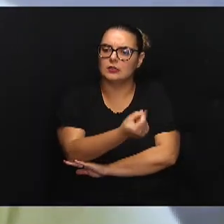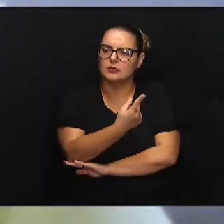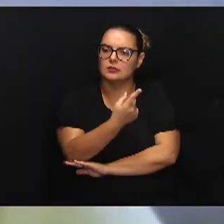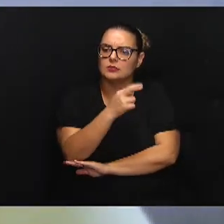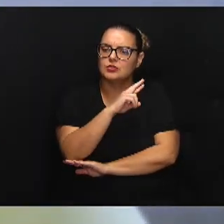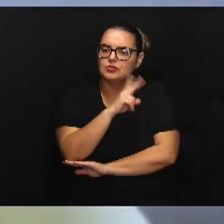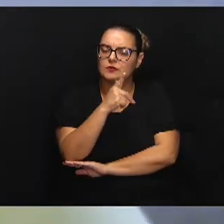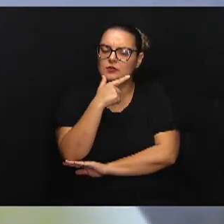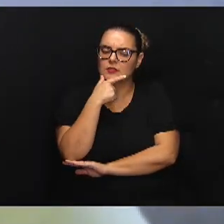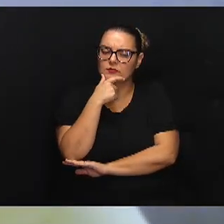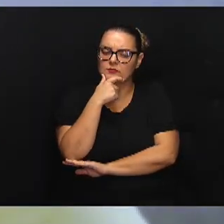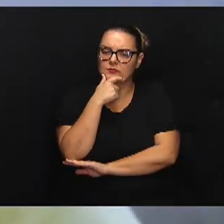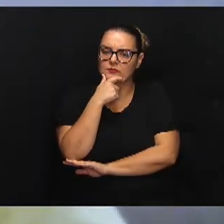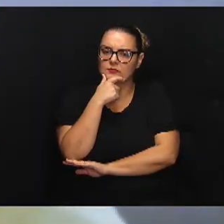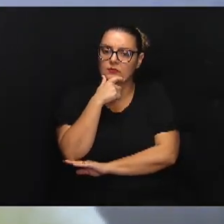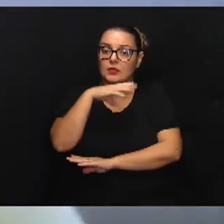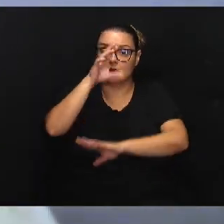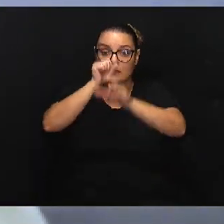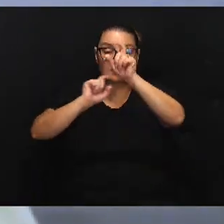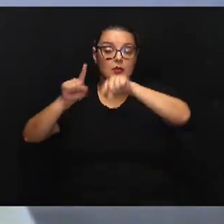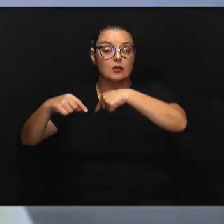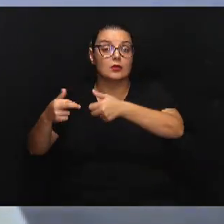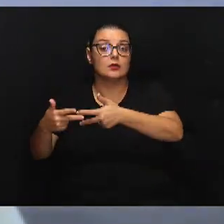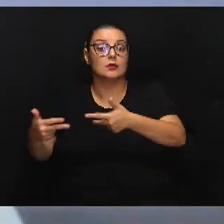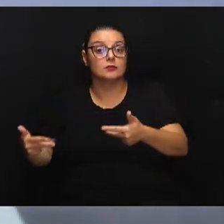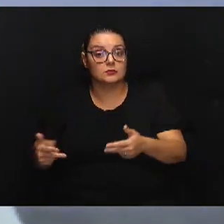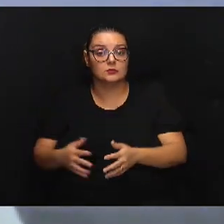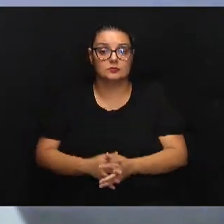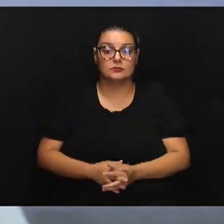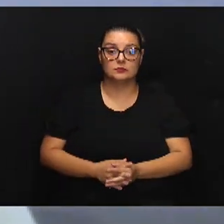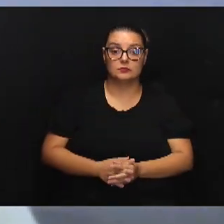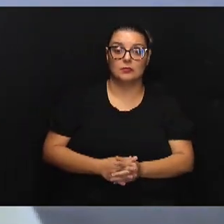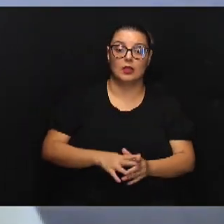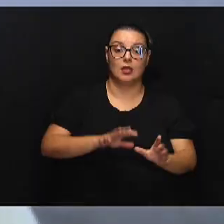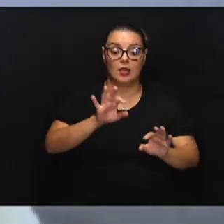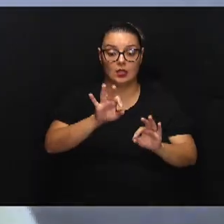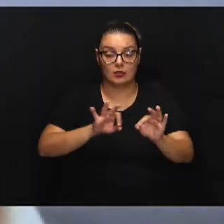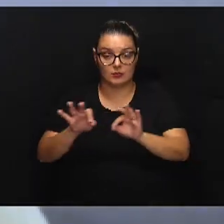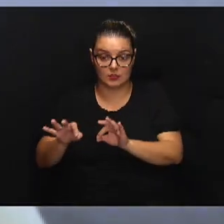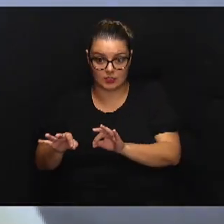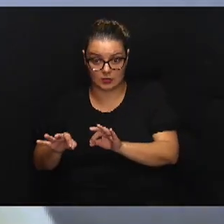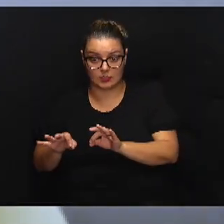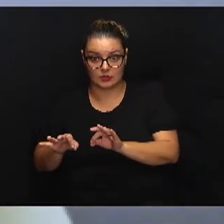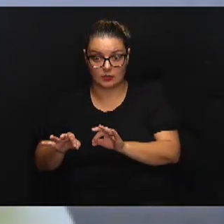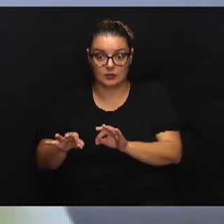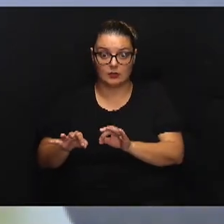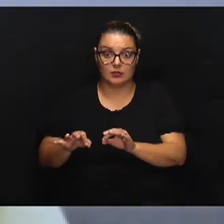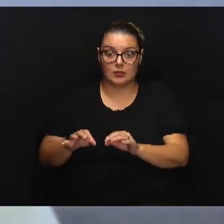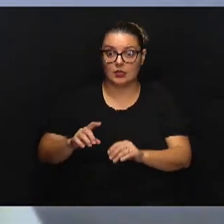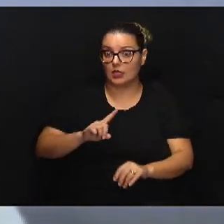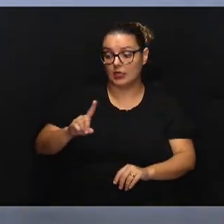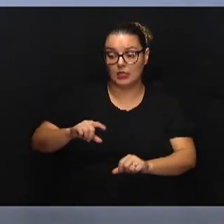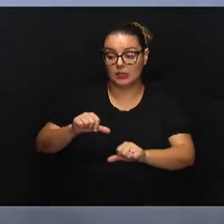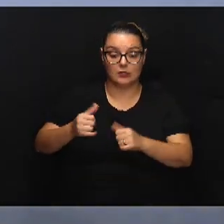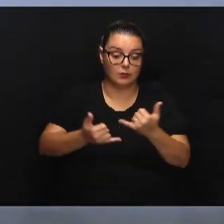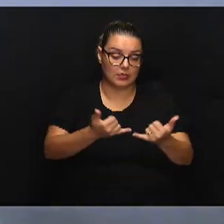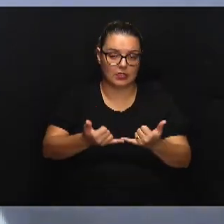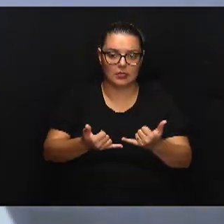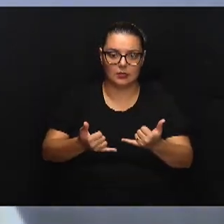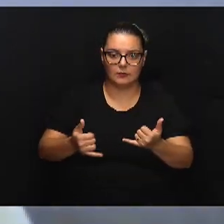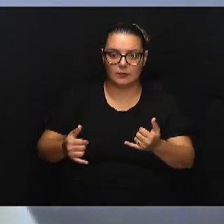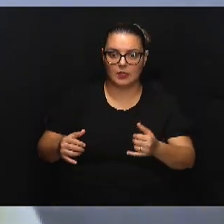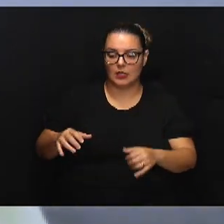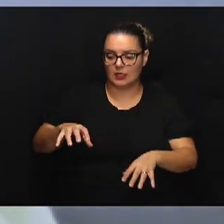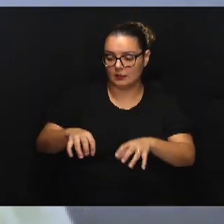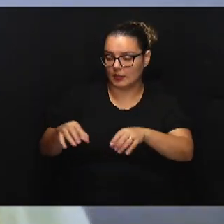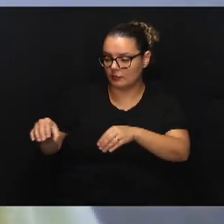ele vai aprendendo outras coisas. Então, ele organiza, em vez dele brincar, ele pega os carrinhos e